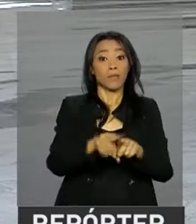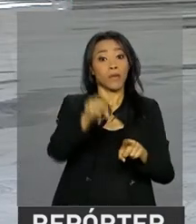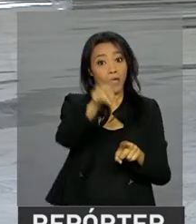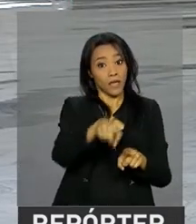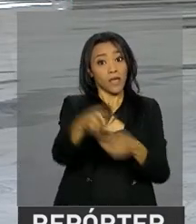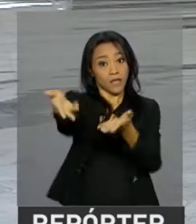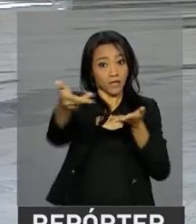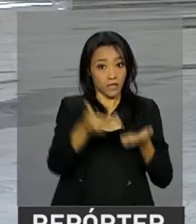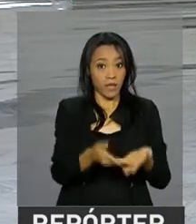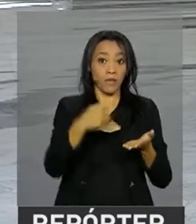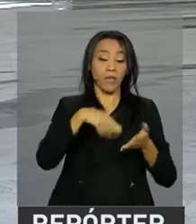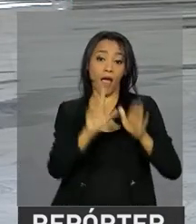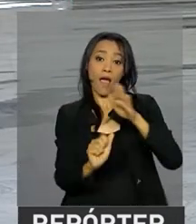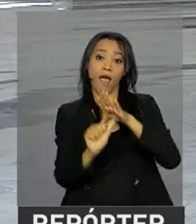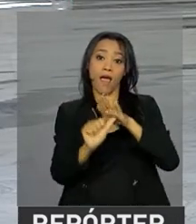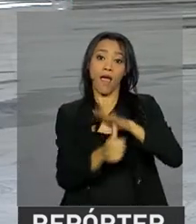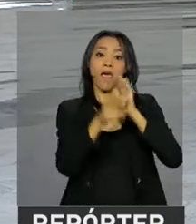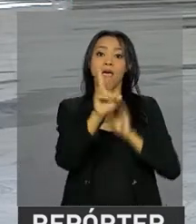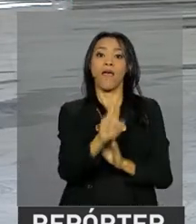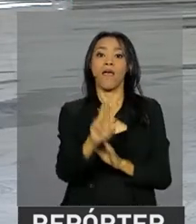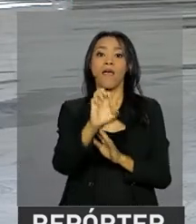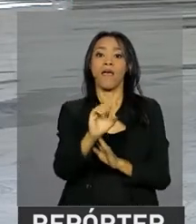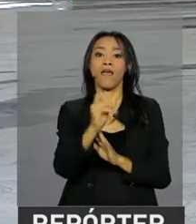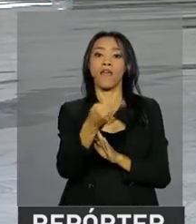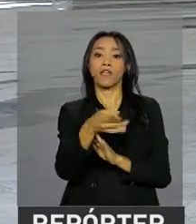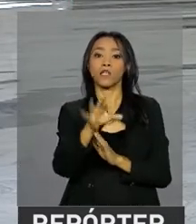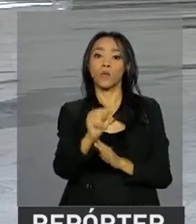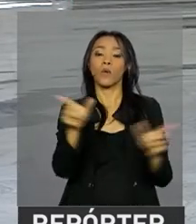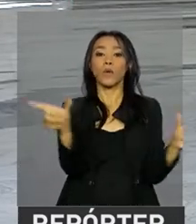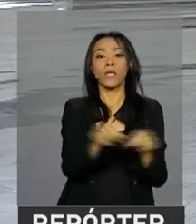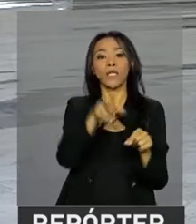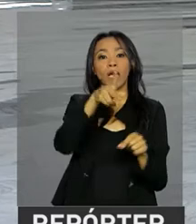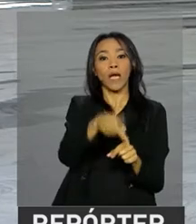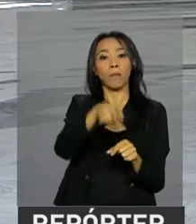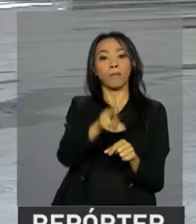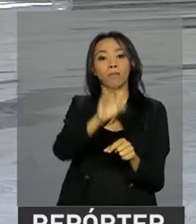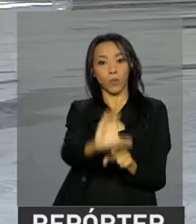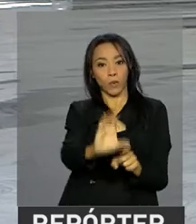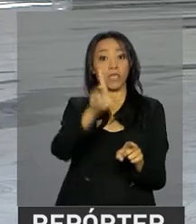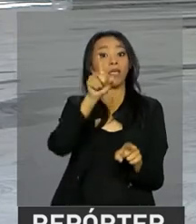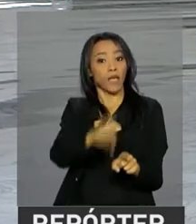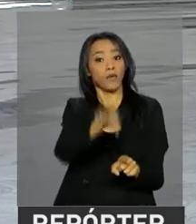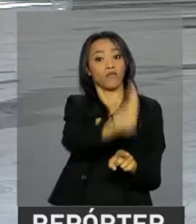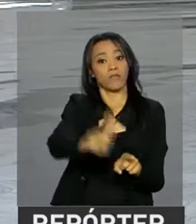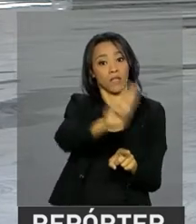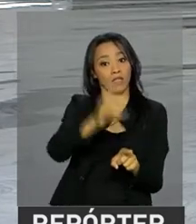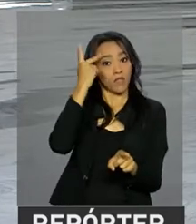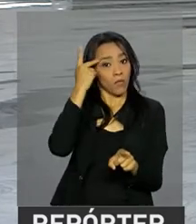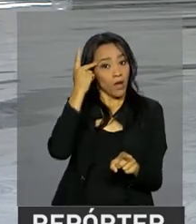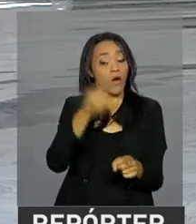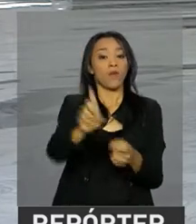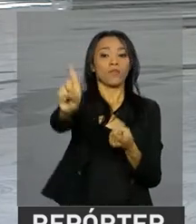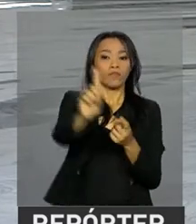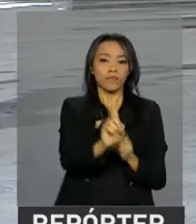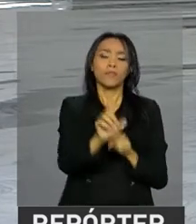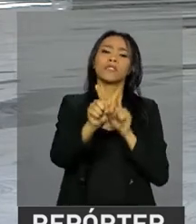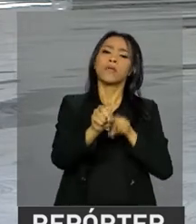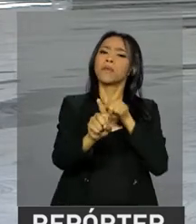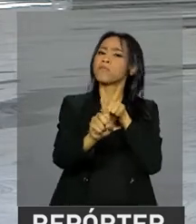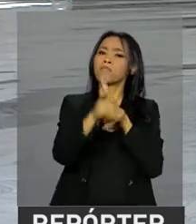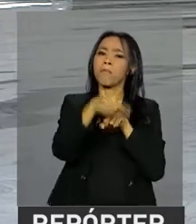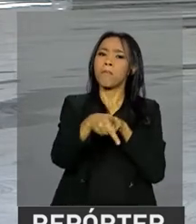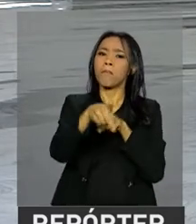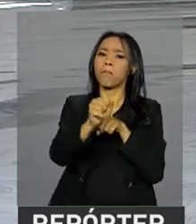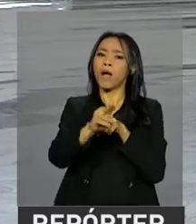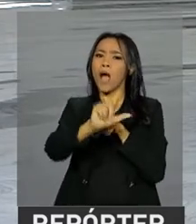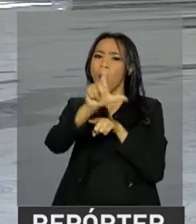PUC de São Paulo, da Pontifícia Universidade Católica de São Paulo, juntamente com o professor da PUC, o Paulo de Barros Carvalho,